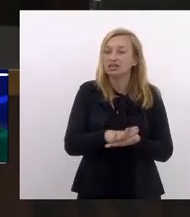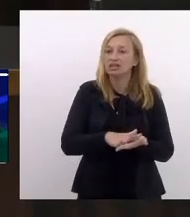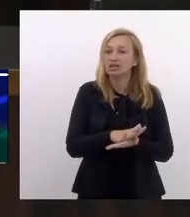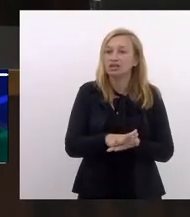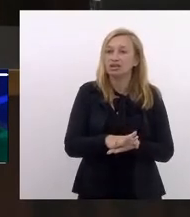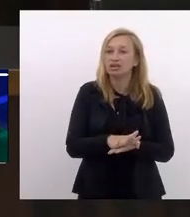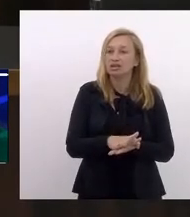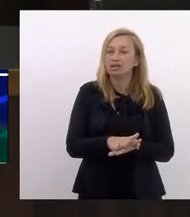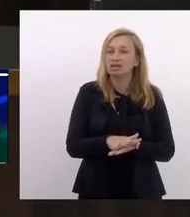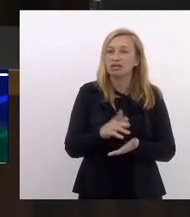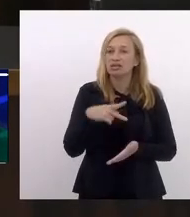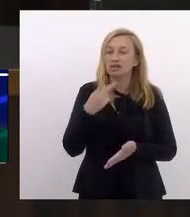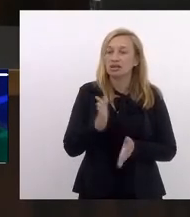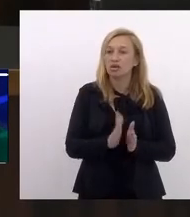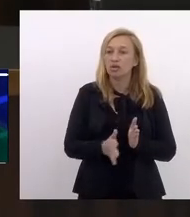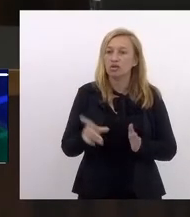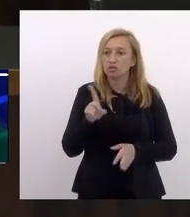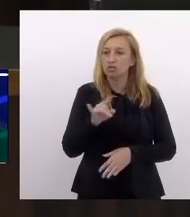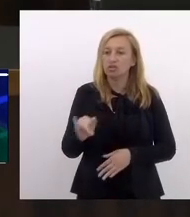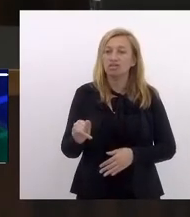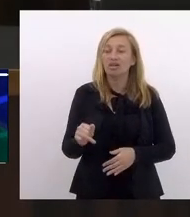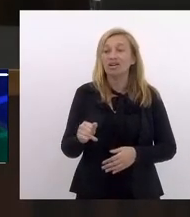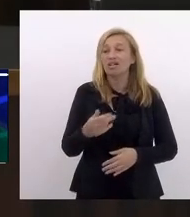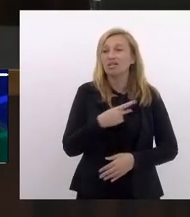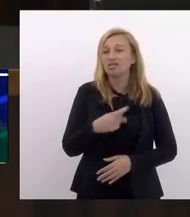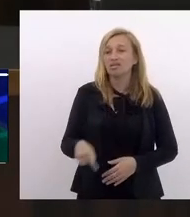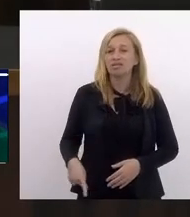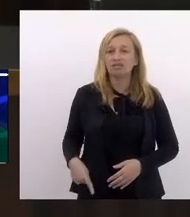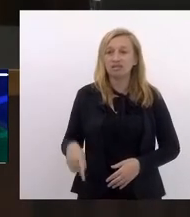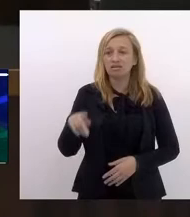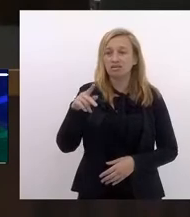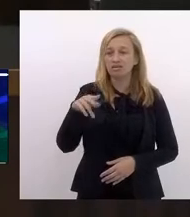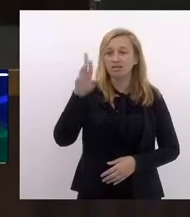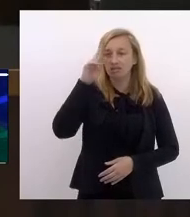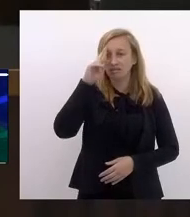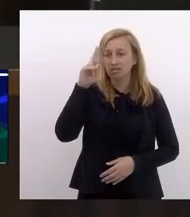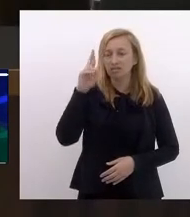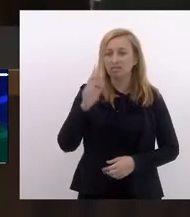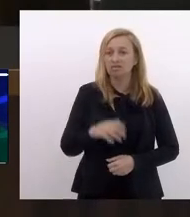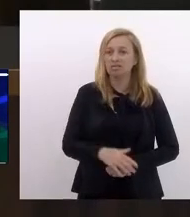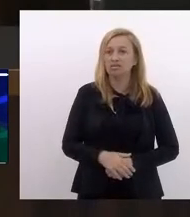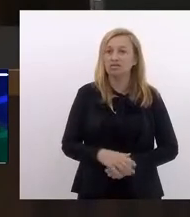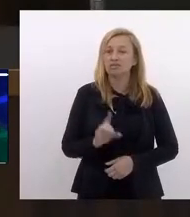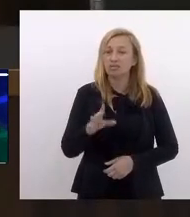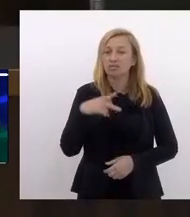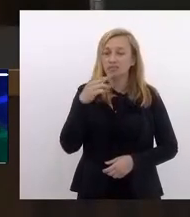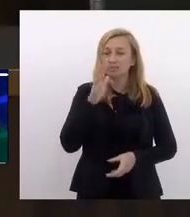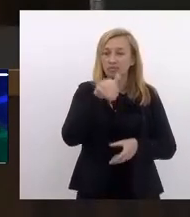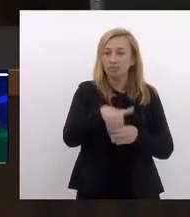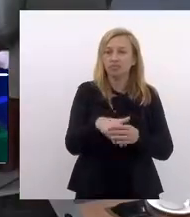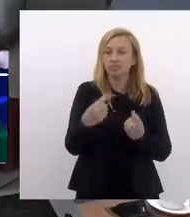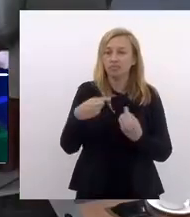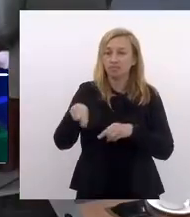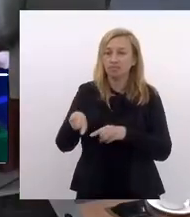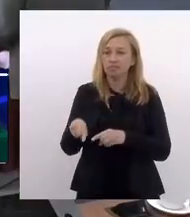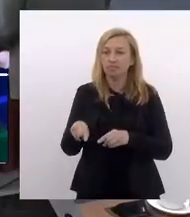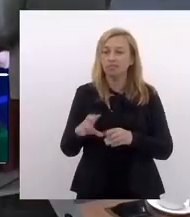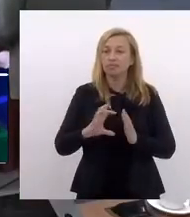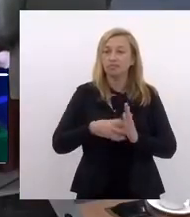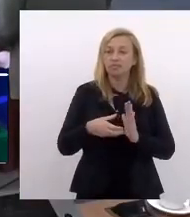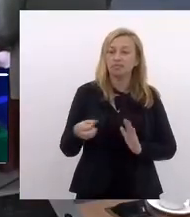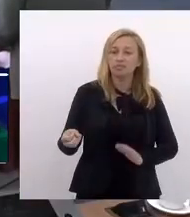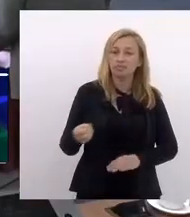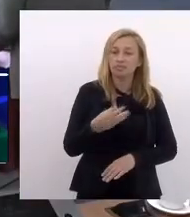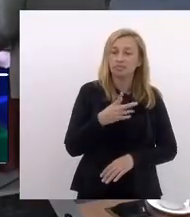havendo a tratar. Senhora presidenta, pela ordem, por favor, só para consignar o voto contrário da bancada do